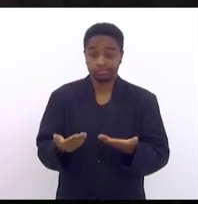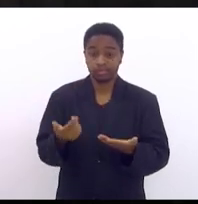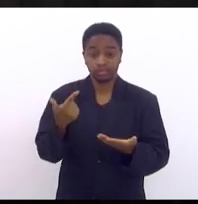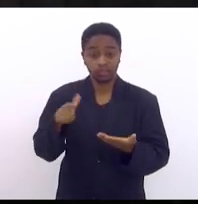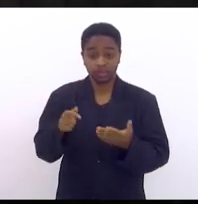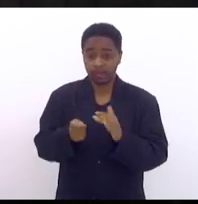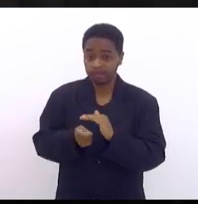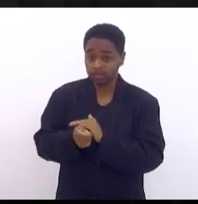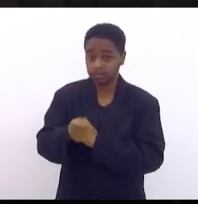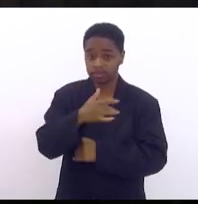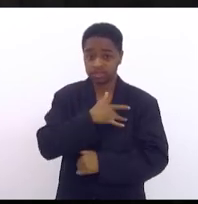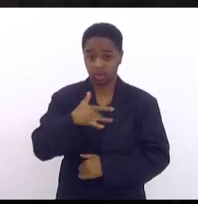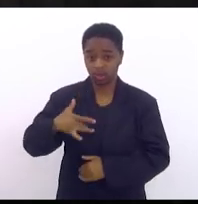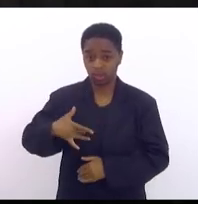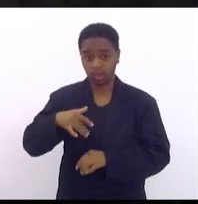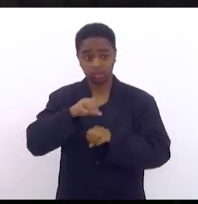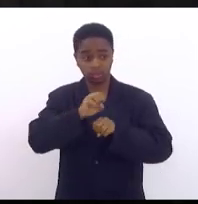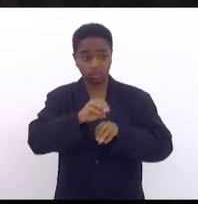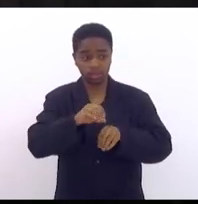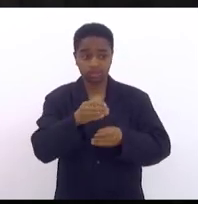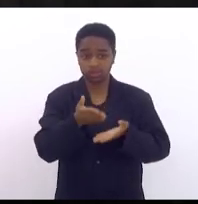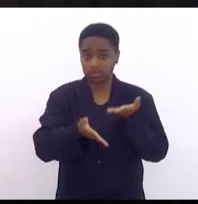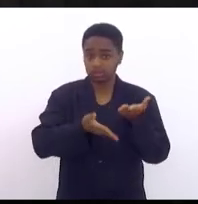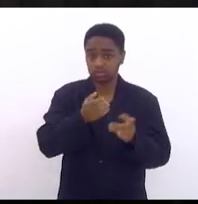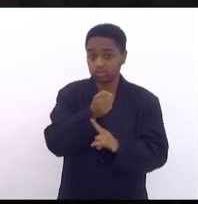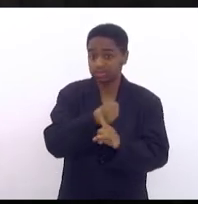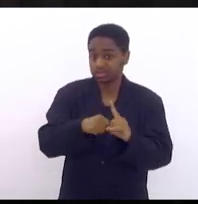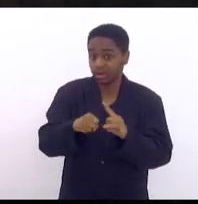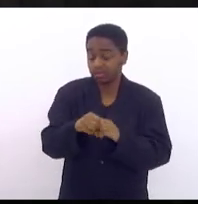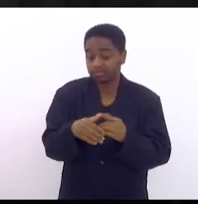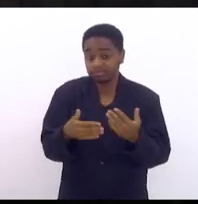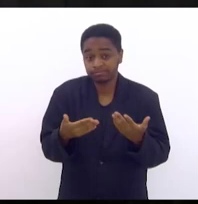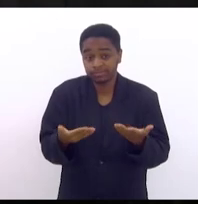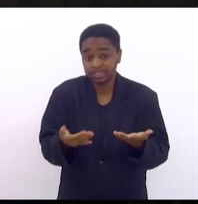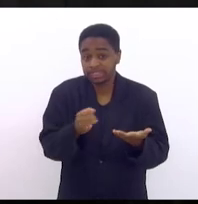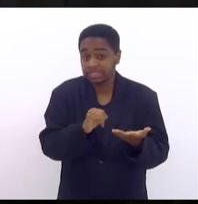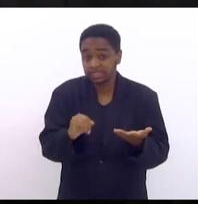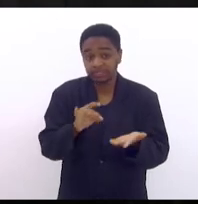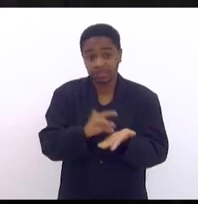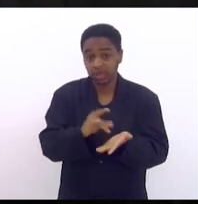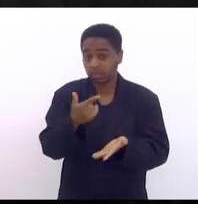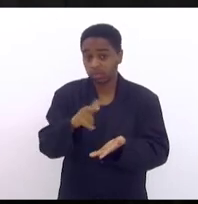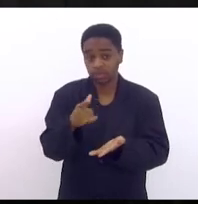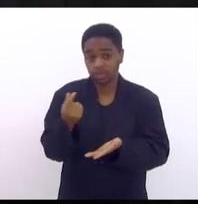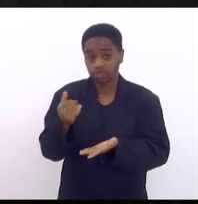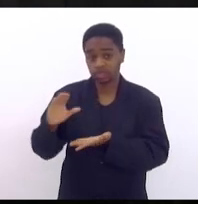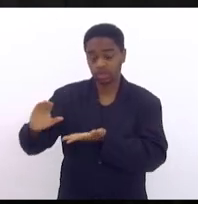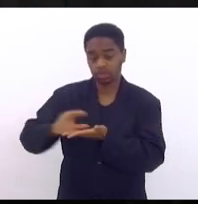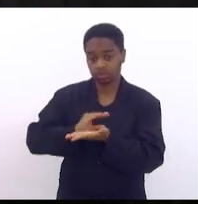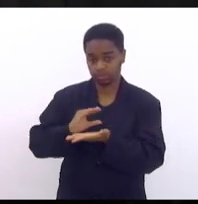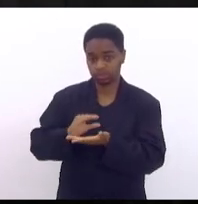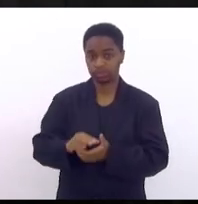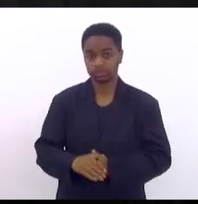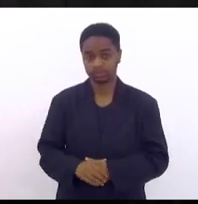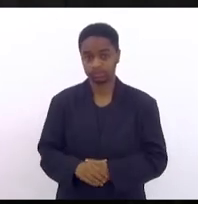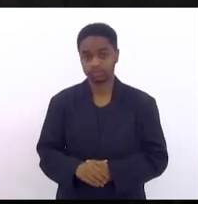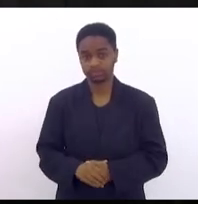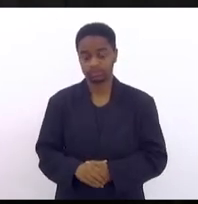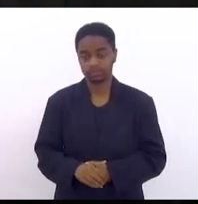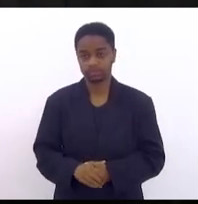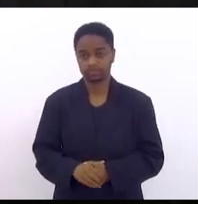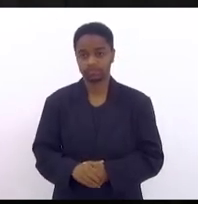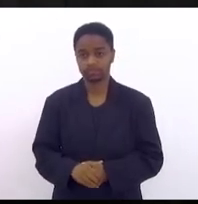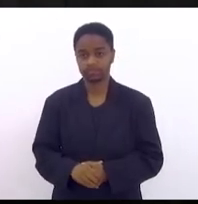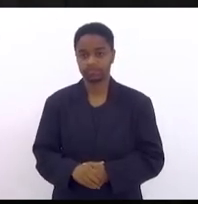em saúde, educação, assistência social sem ter receitas públicas.